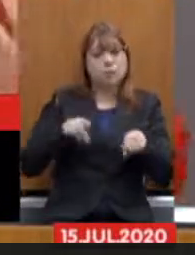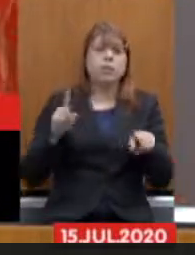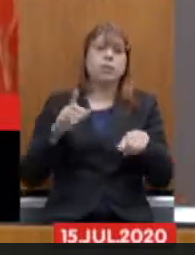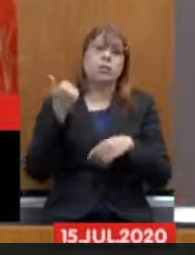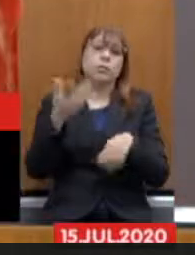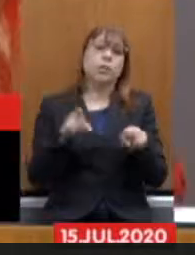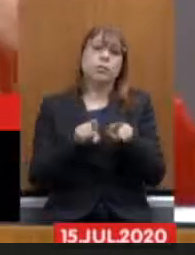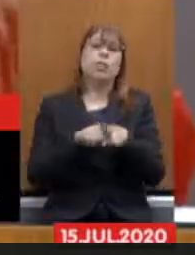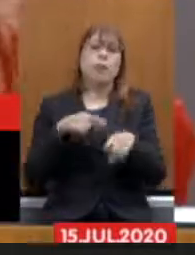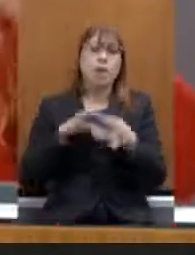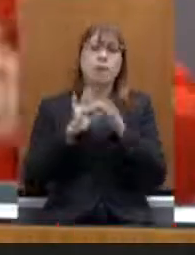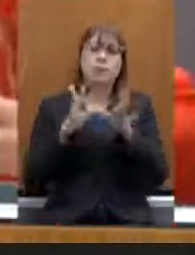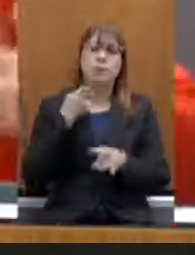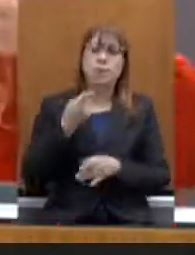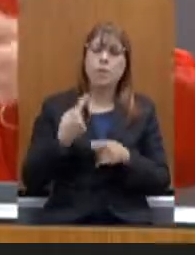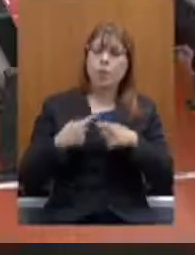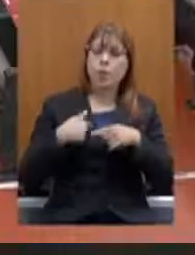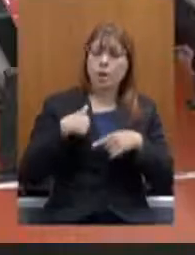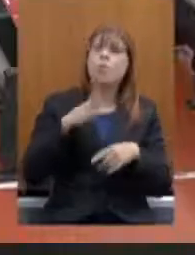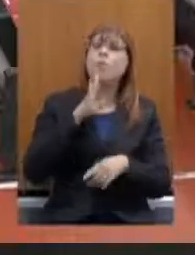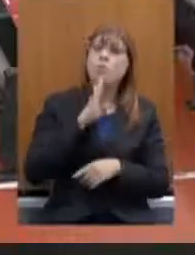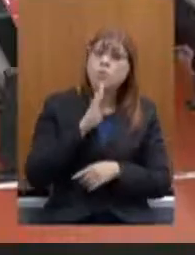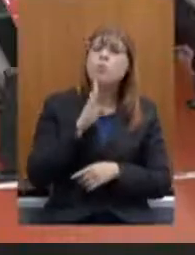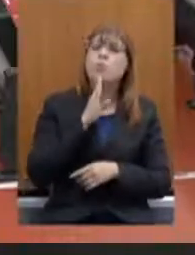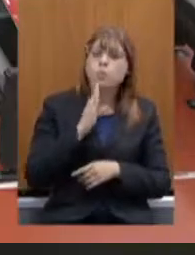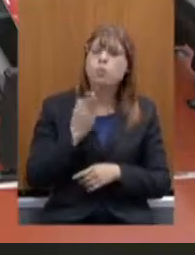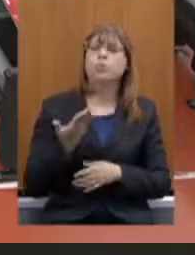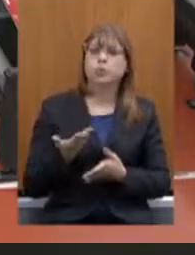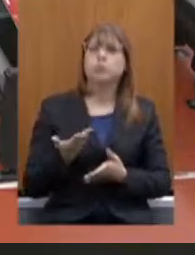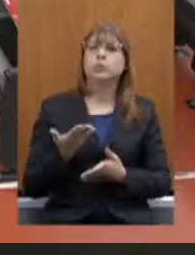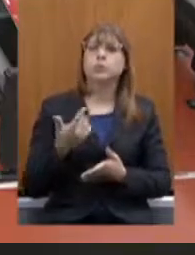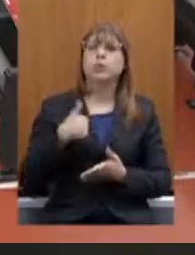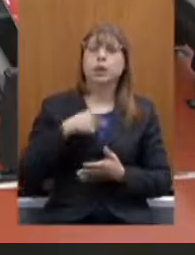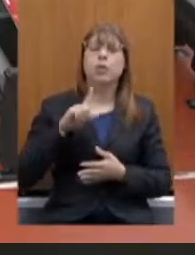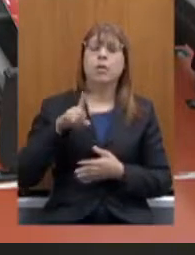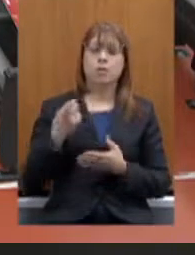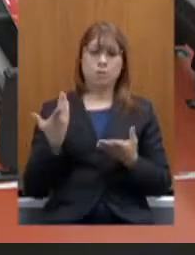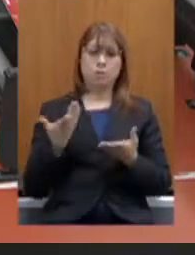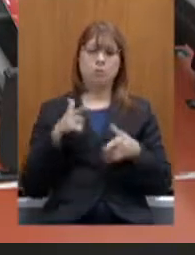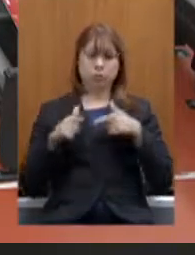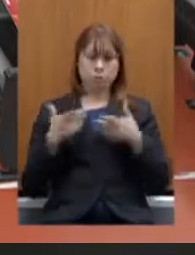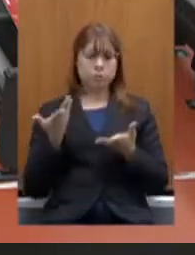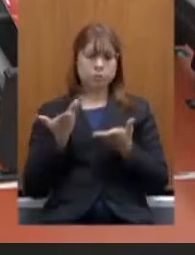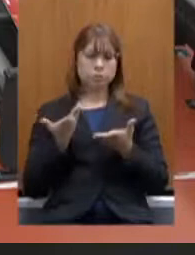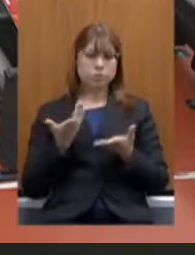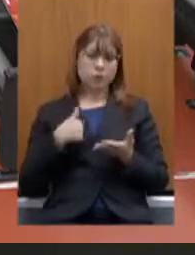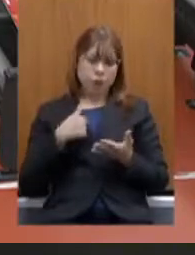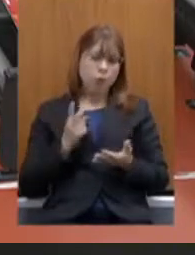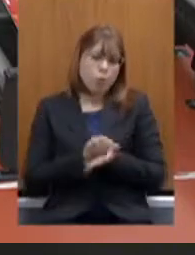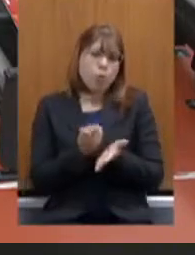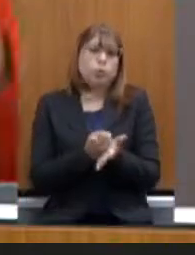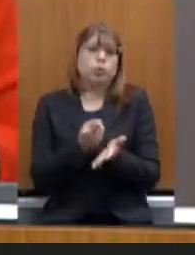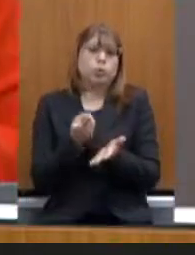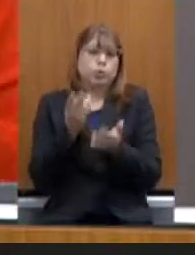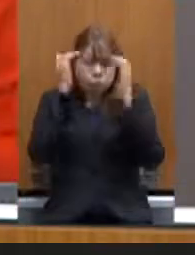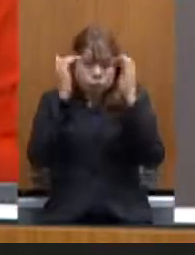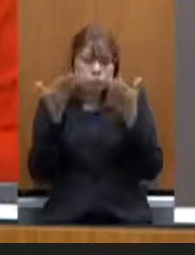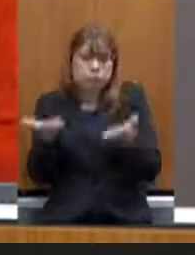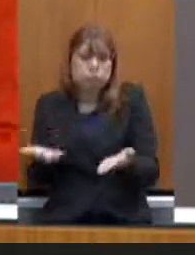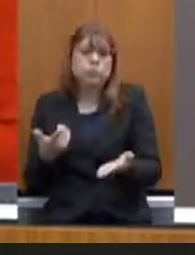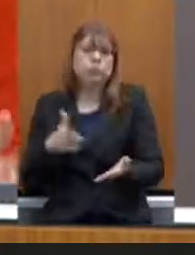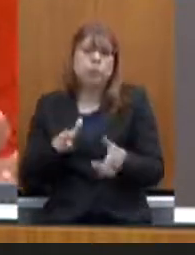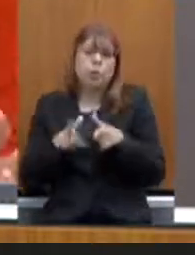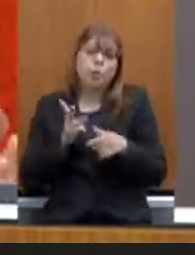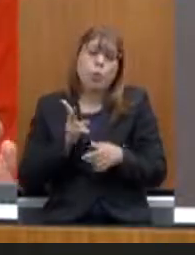sindical e eu tenho a liberdade de falar porque é de um lugar que eu conheço e a minha origem e eu não saio dessa minha origem então acho